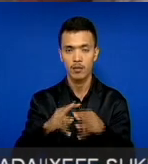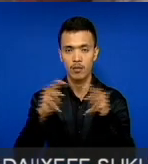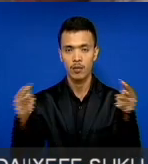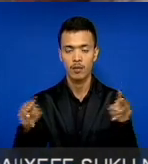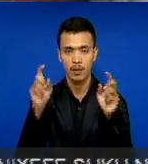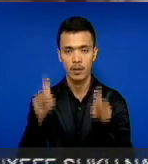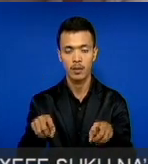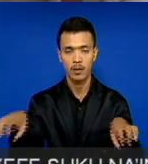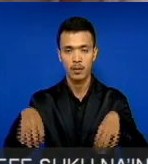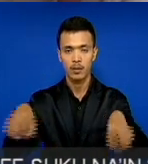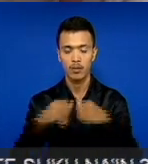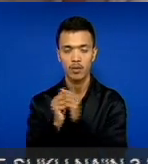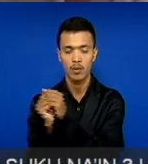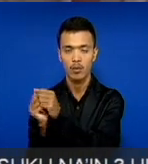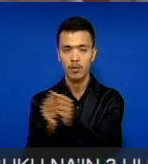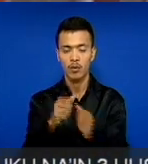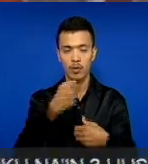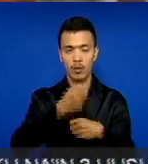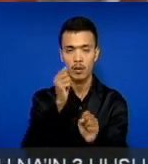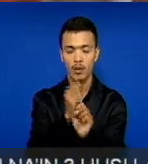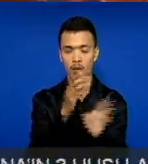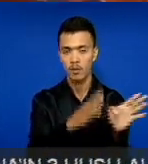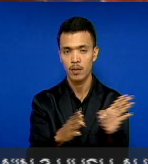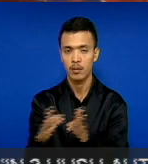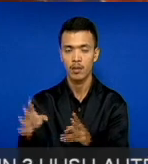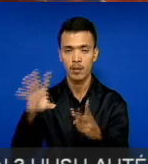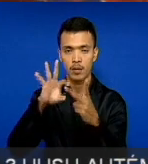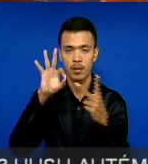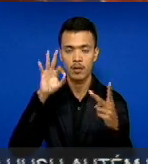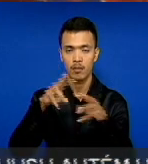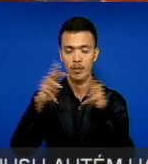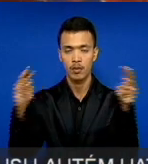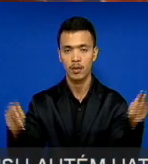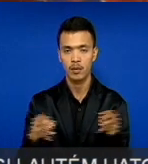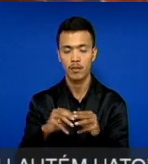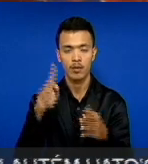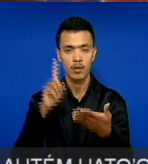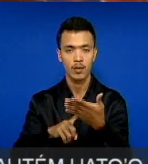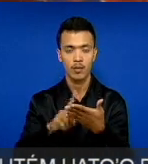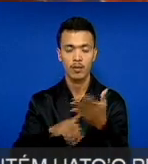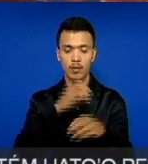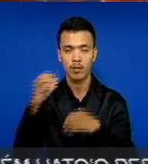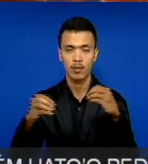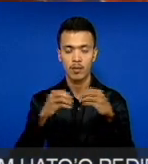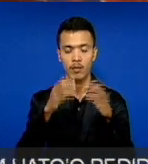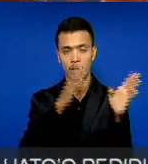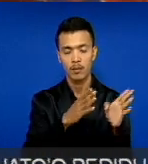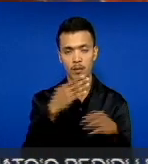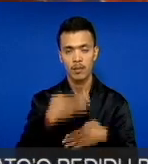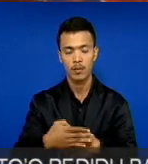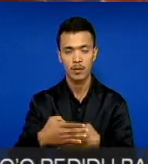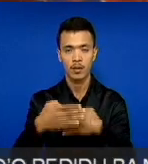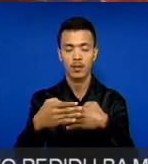serviço hamutu, halo preparação da eleição municipal. Discute quando o processo toma, fará mais tempo de eleição. Também não há